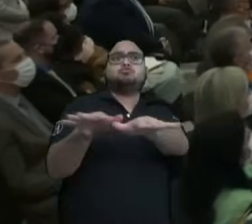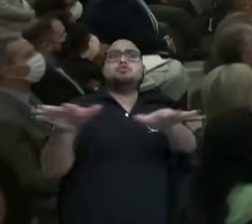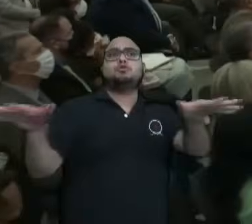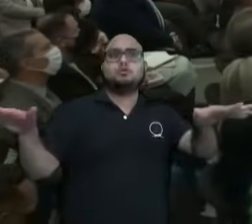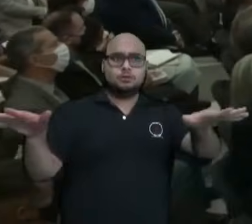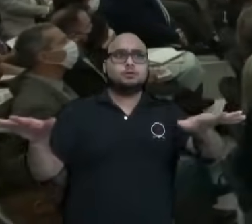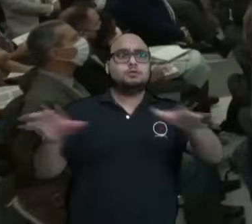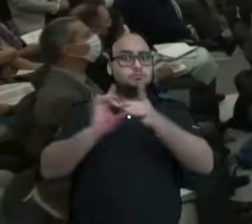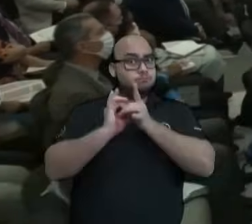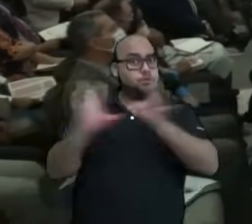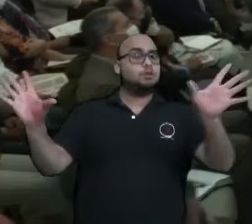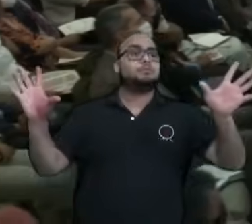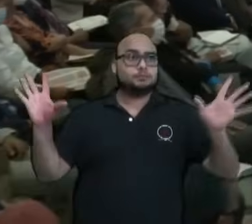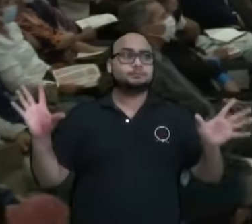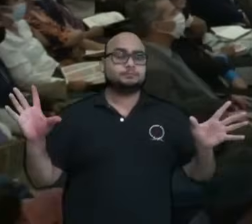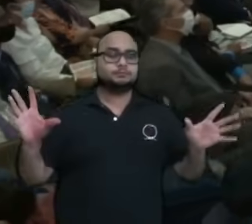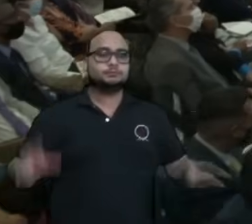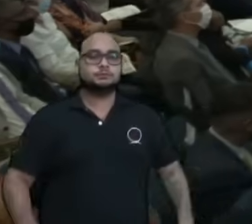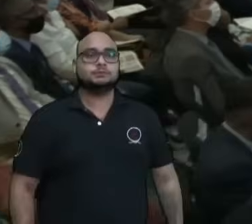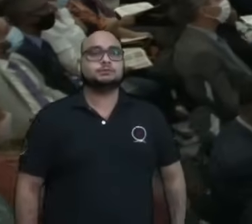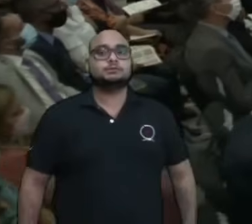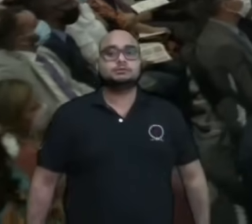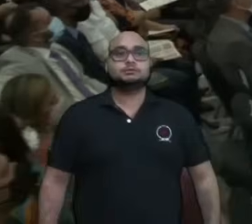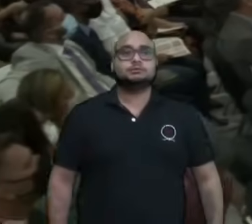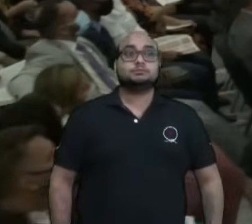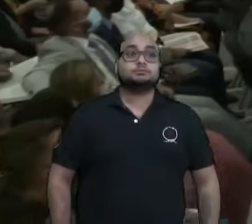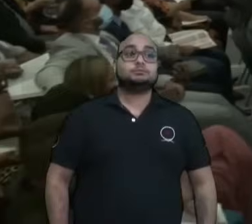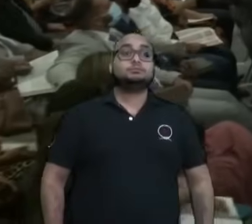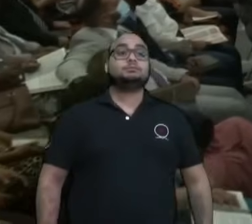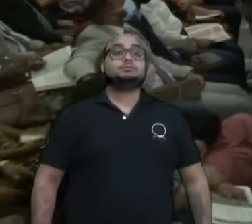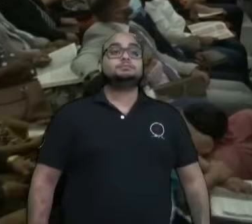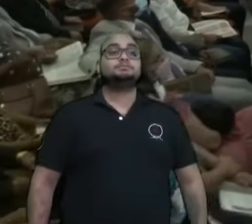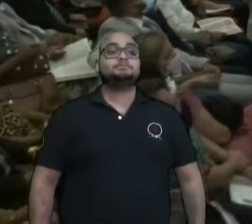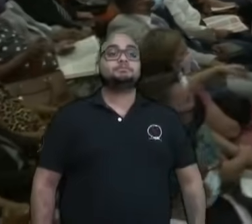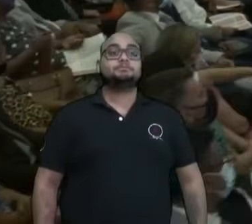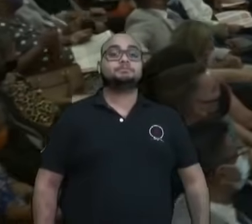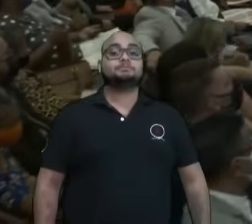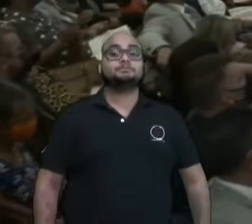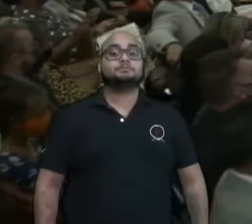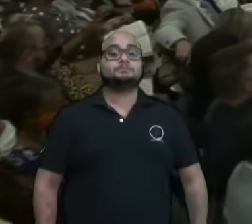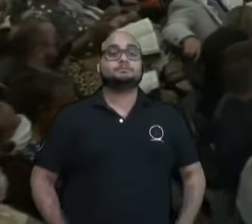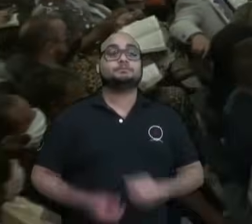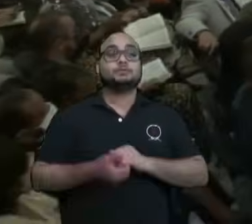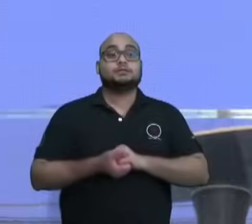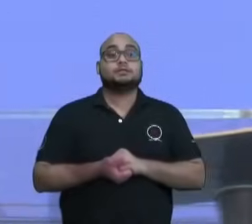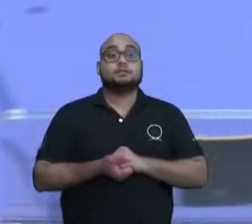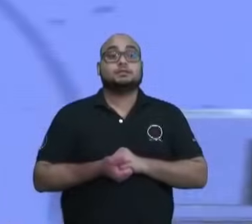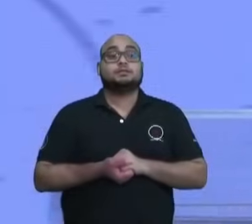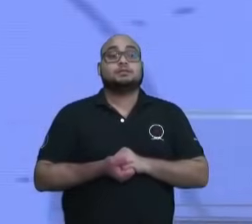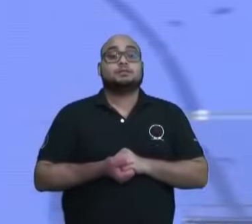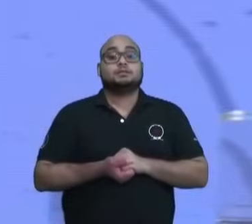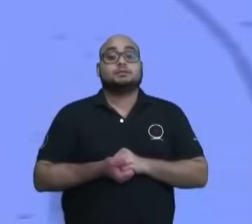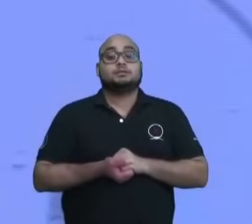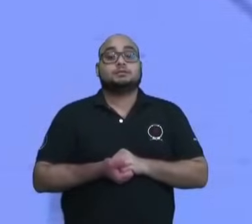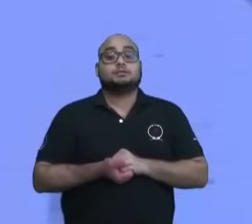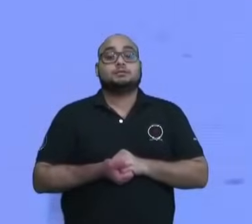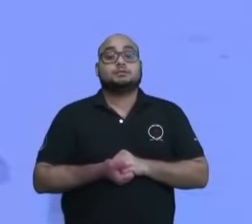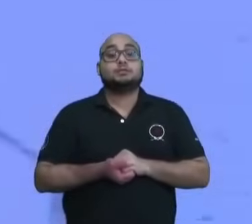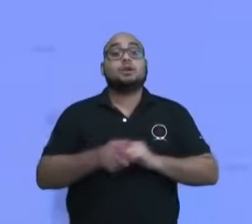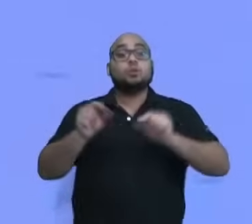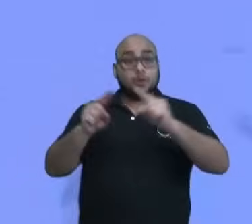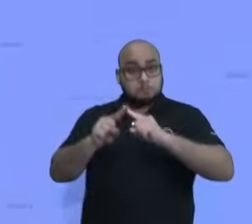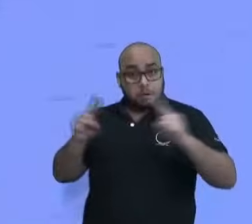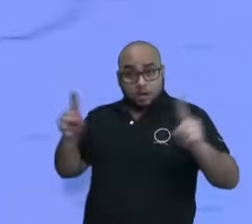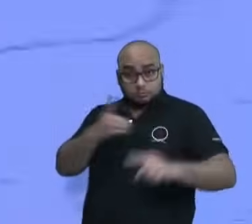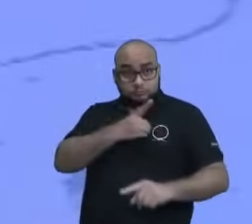autorizado até receber o ministério de Evangelista em Atos 218 mas ele era um